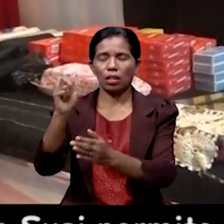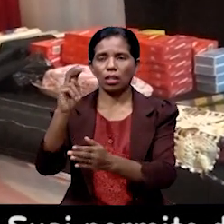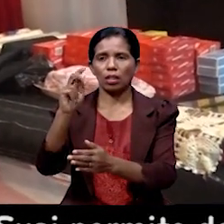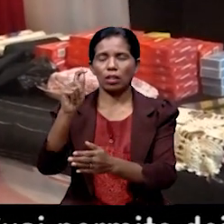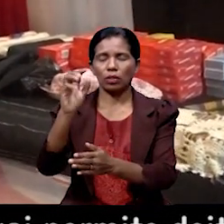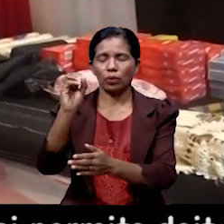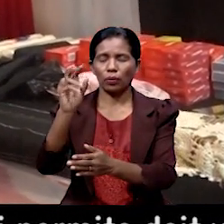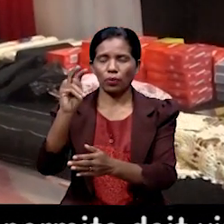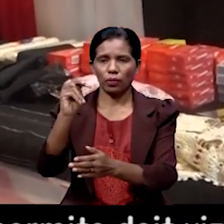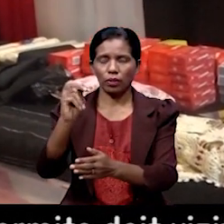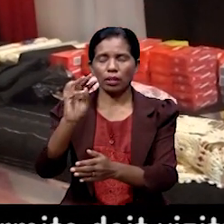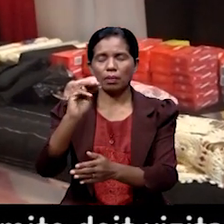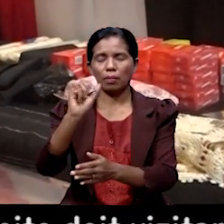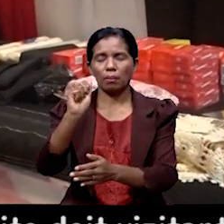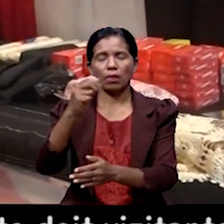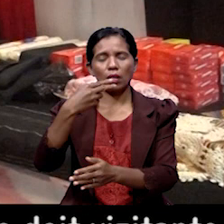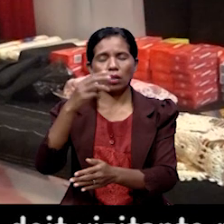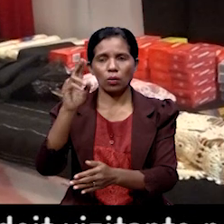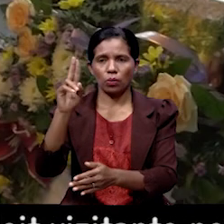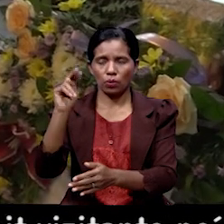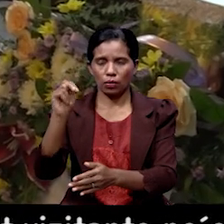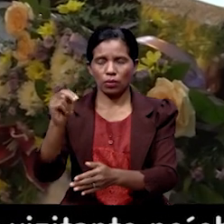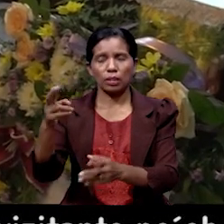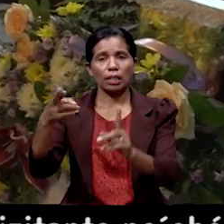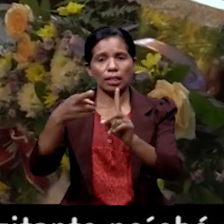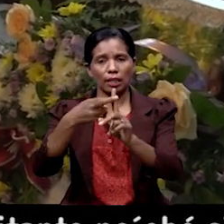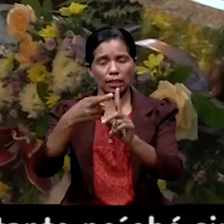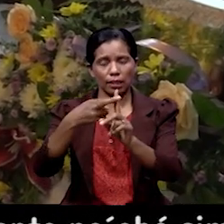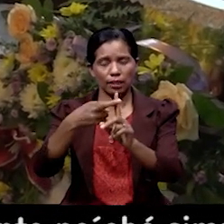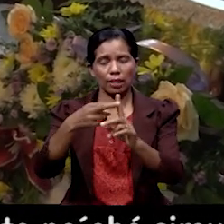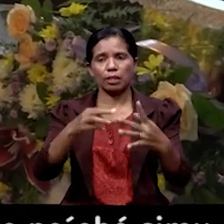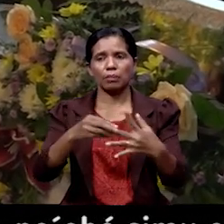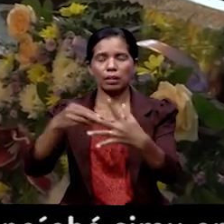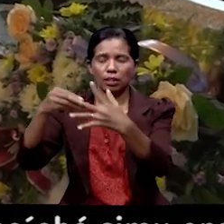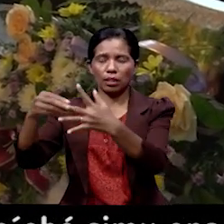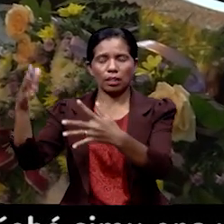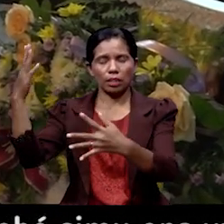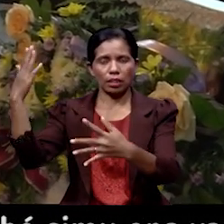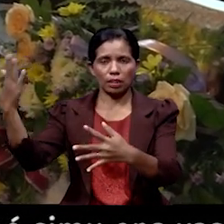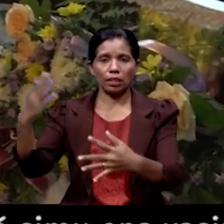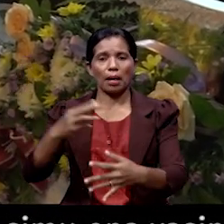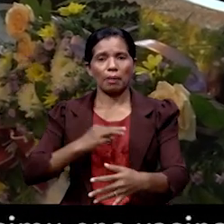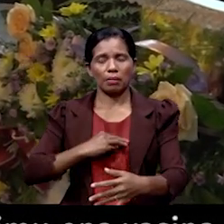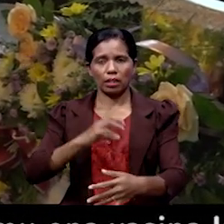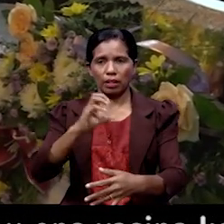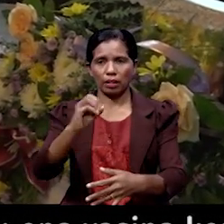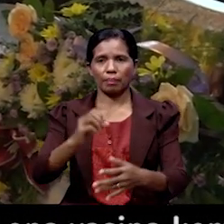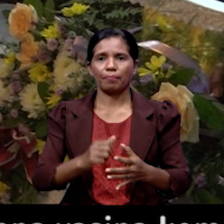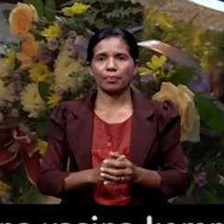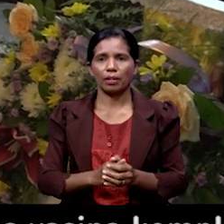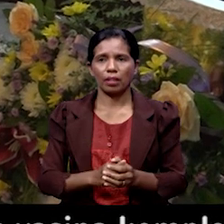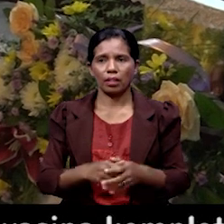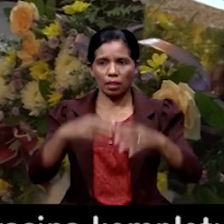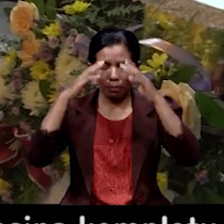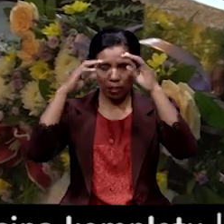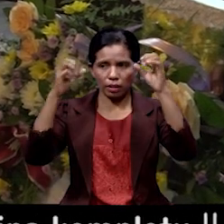Costa Mahono Bulerek Karathayano iha Semitério Espesiál Jardim dos Herois da Pátria Metinaro. Ia dekretu Presidente